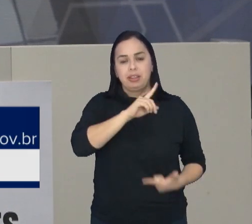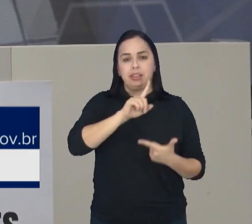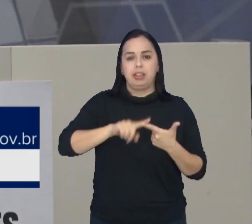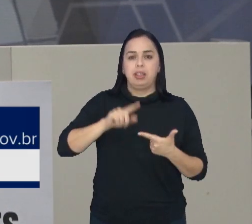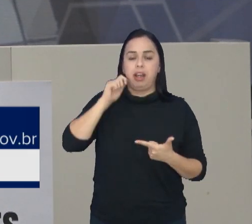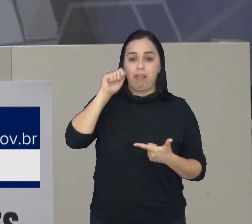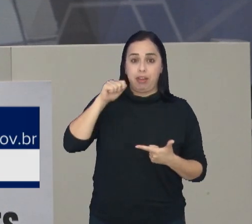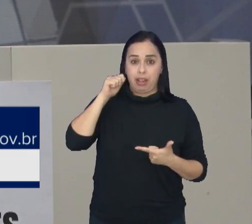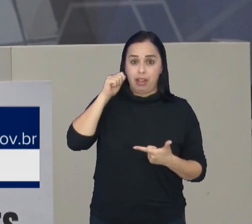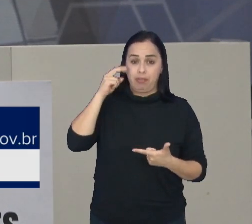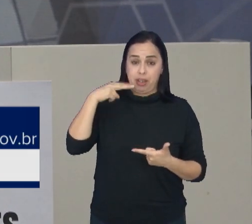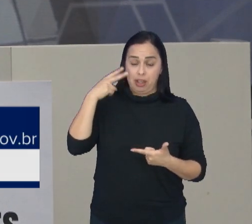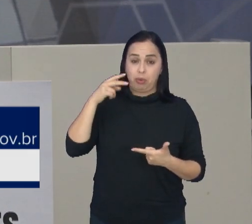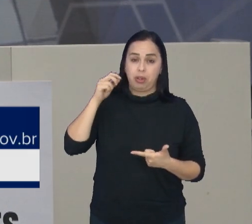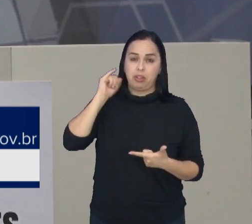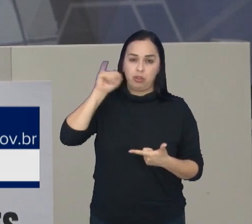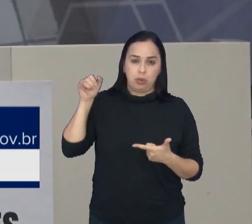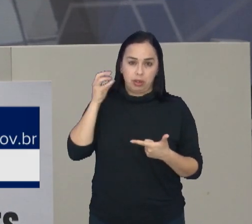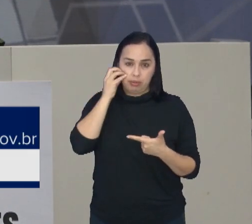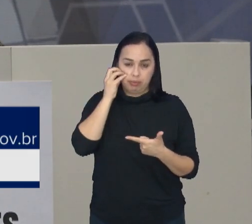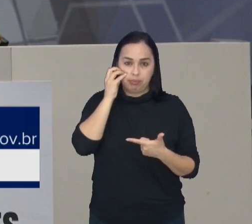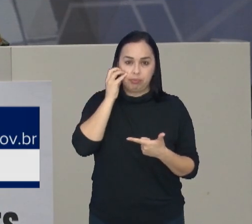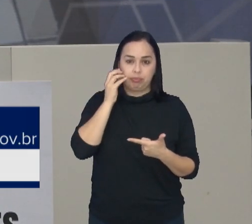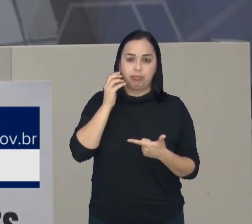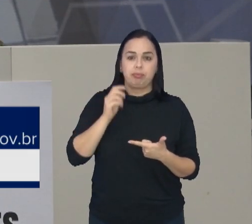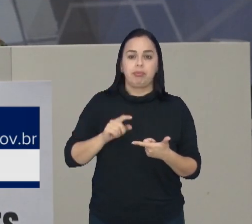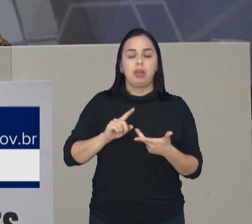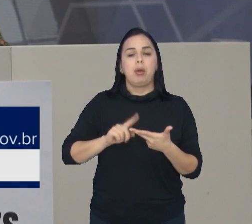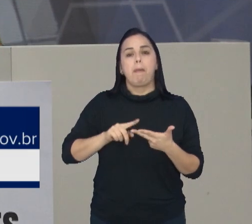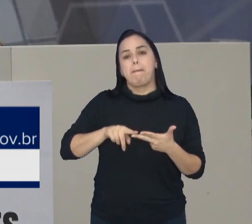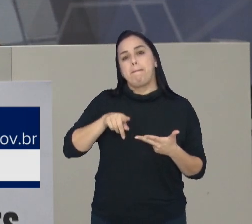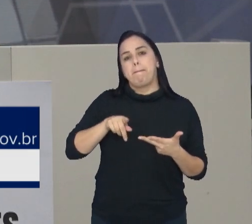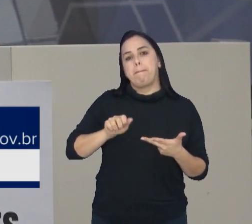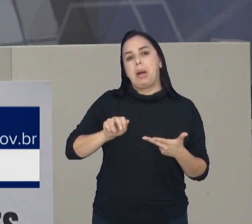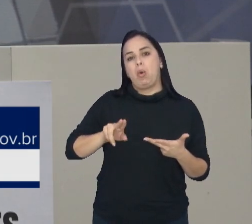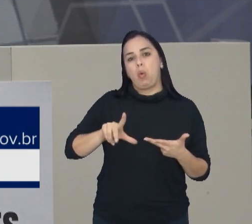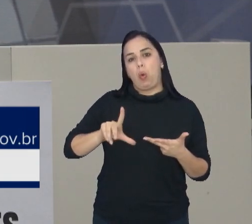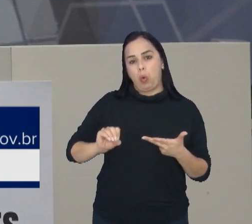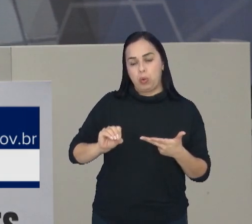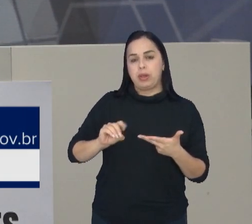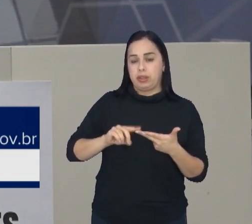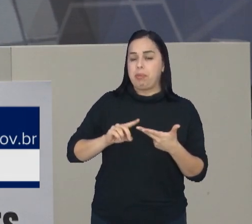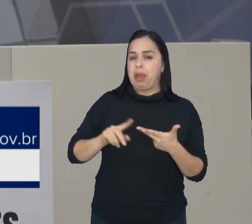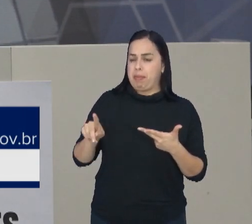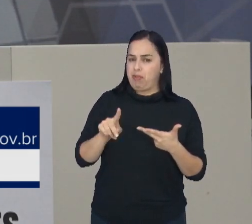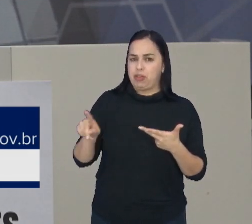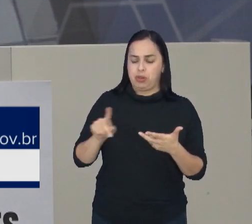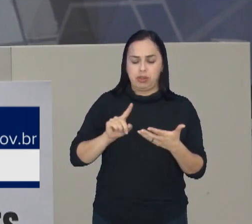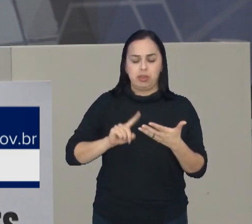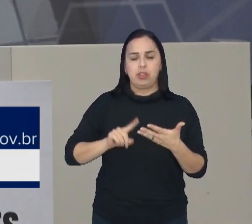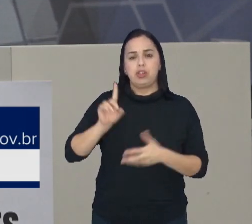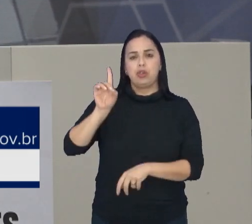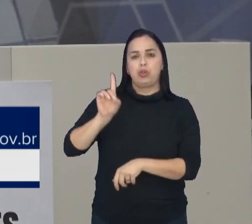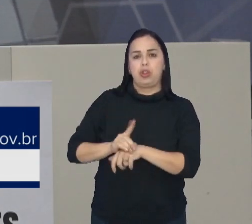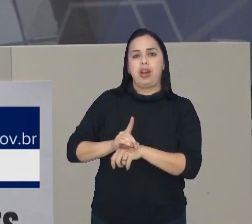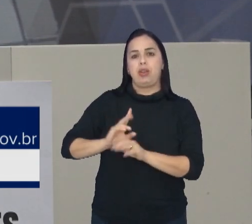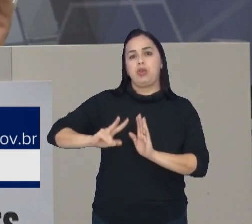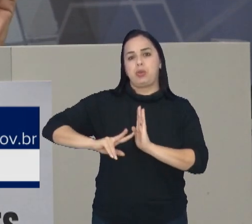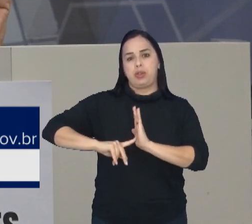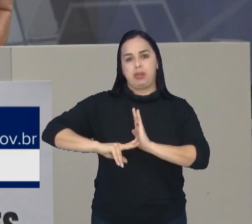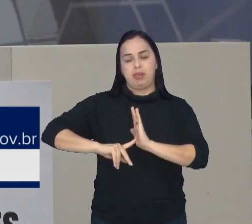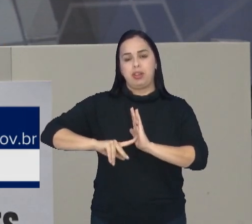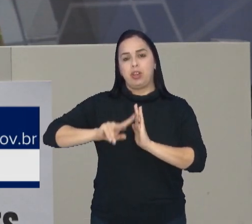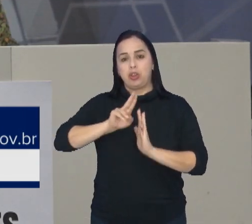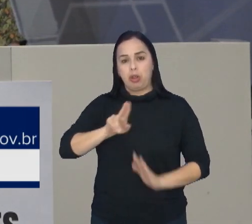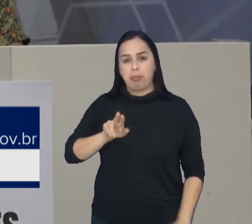vereadora Juliana Fraga, o Paulo César, um professor da rede, e também o diretor do sindicato,